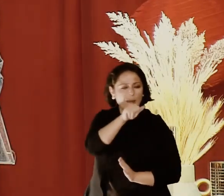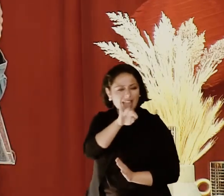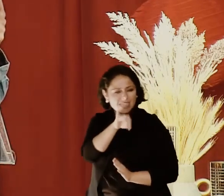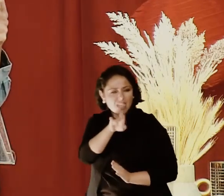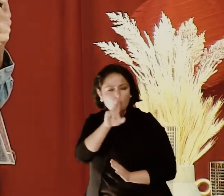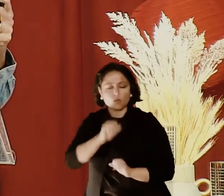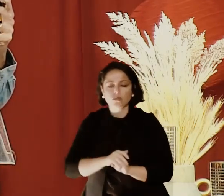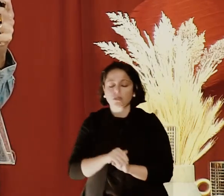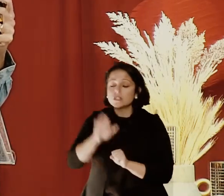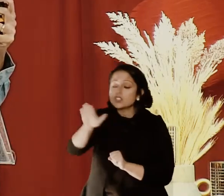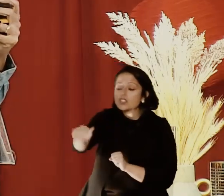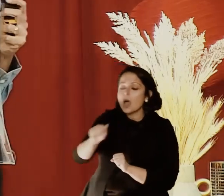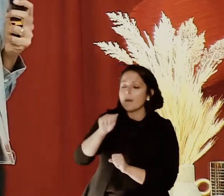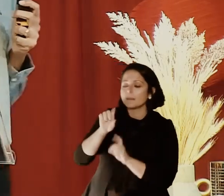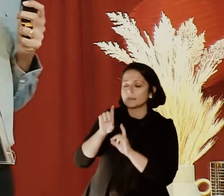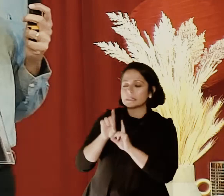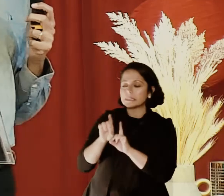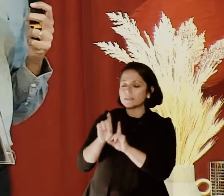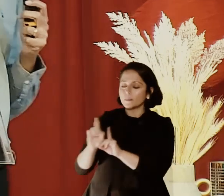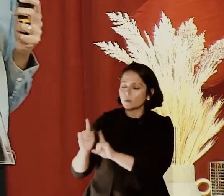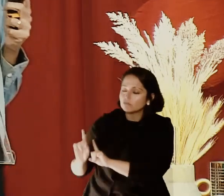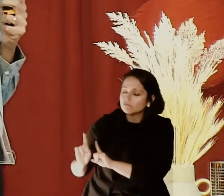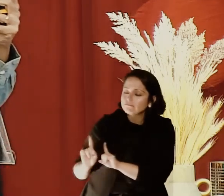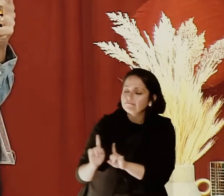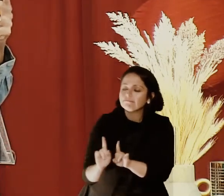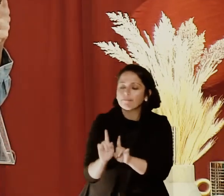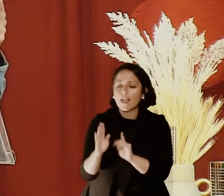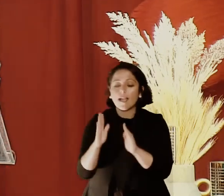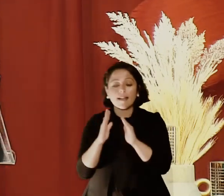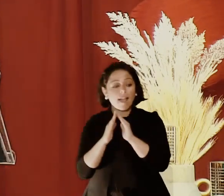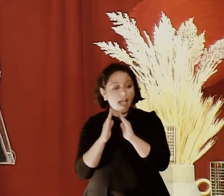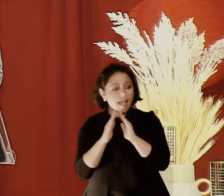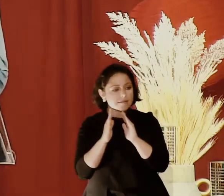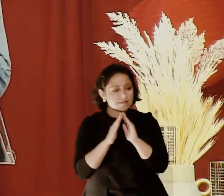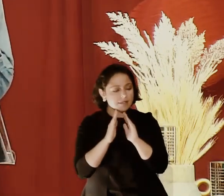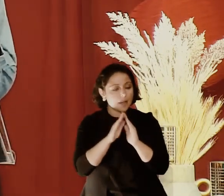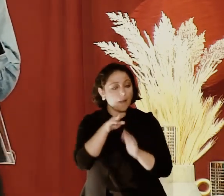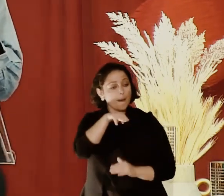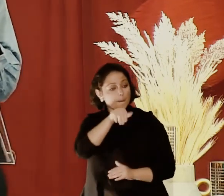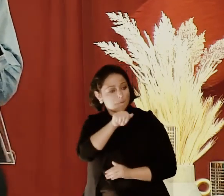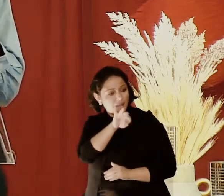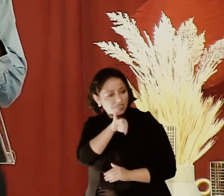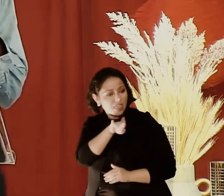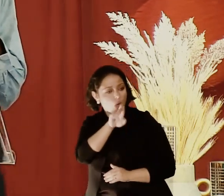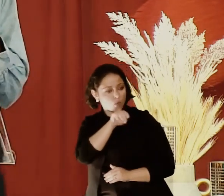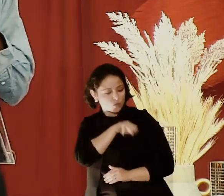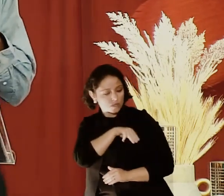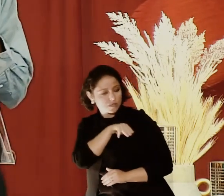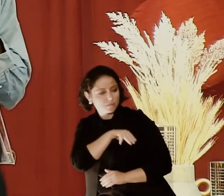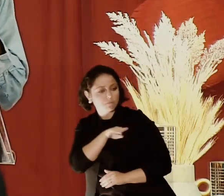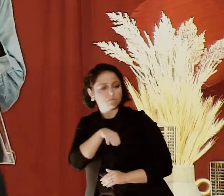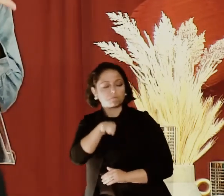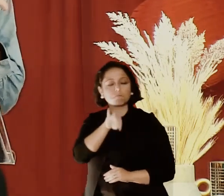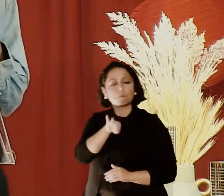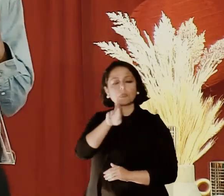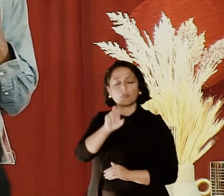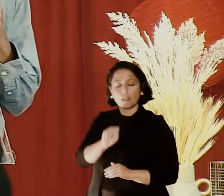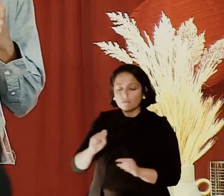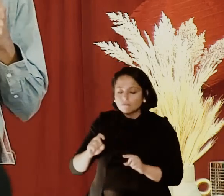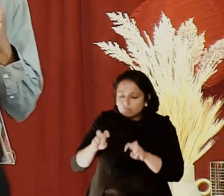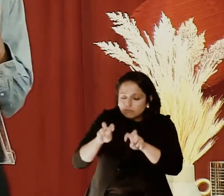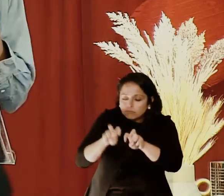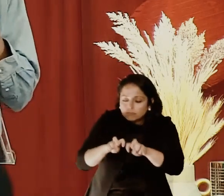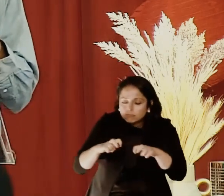aquele discípulo, ele vai à sua casa para jantar ali. E naquele lugar não havia